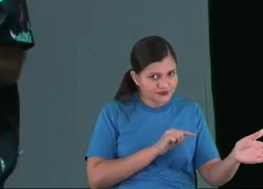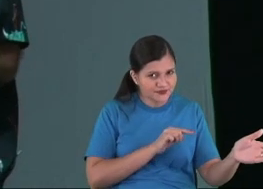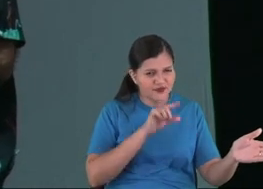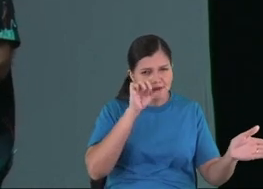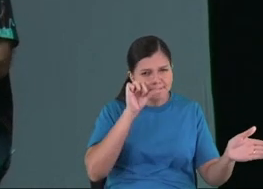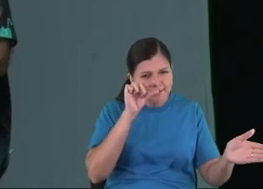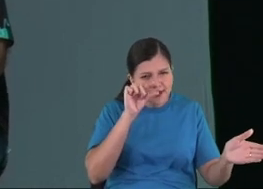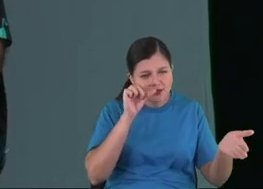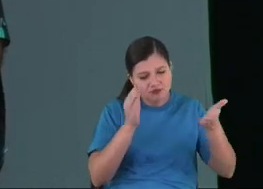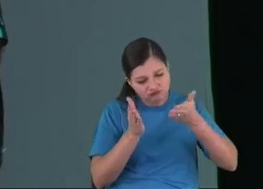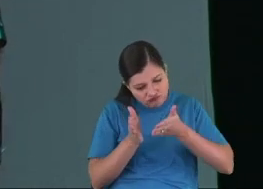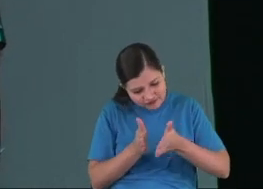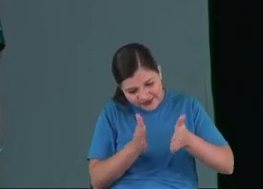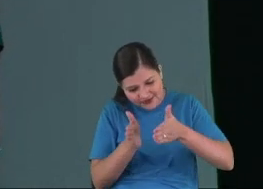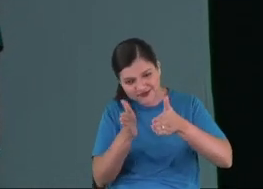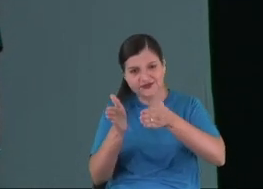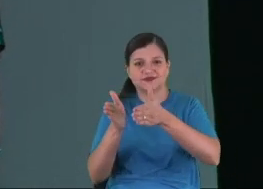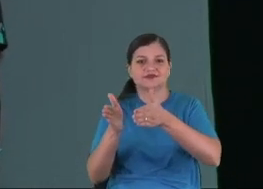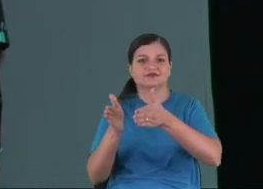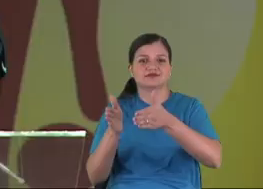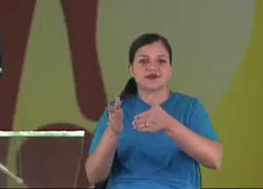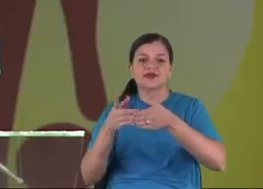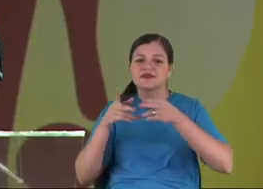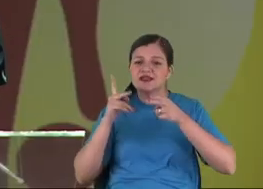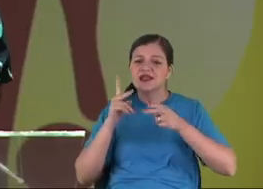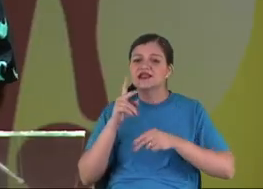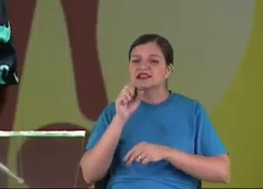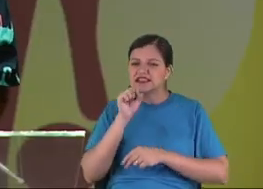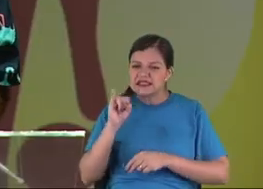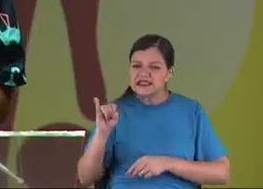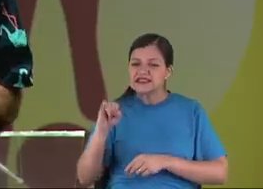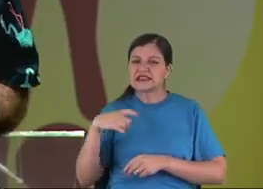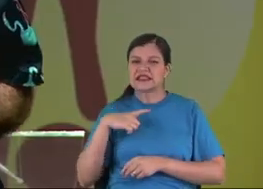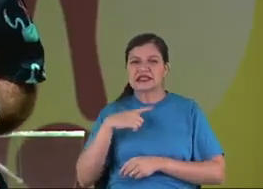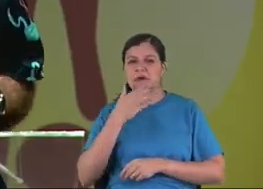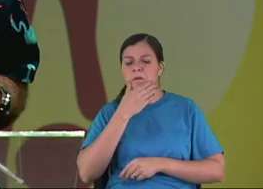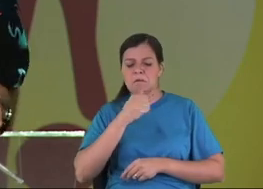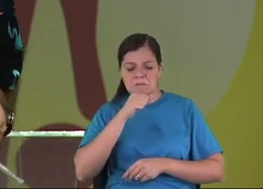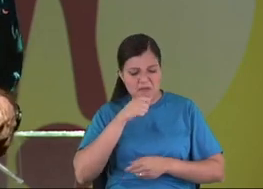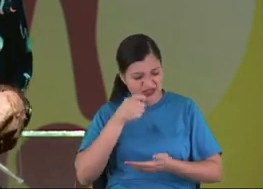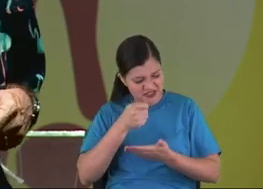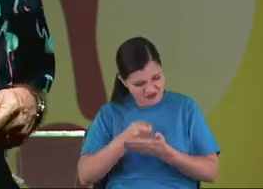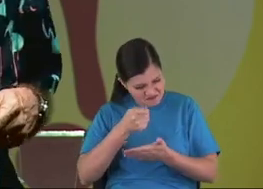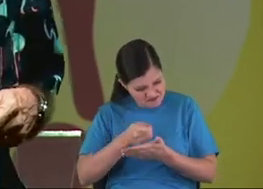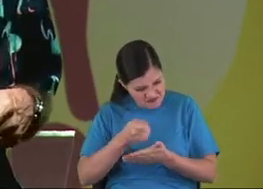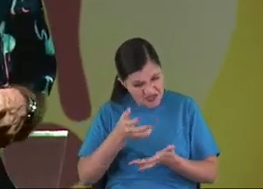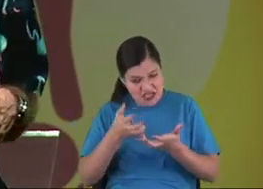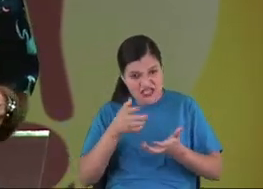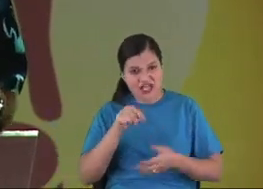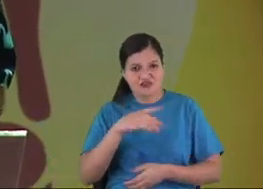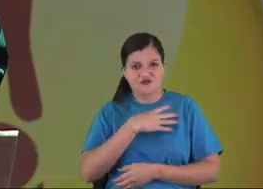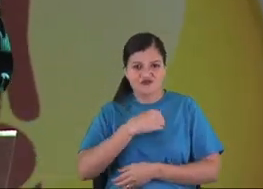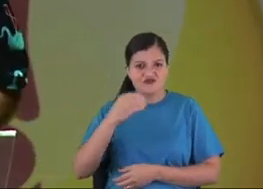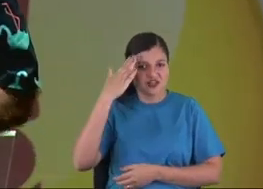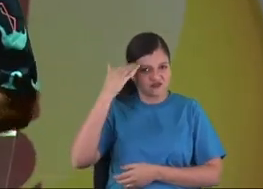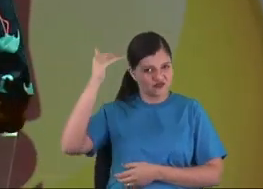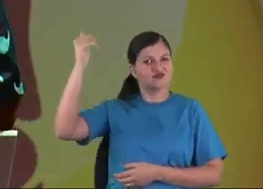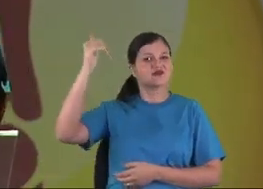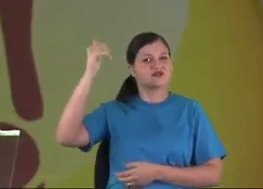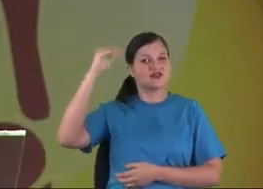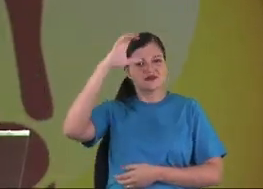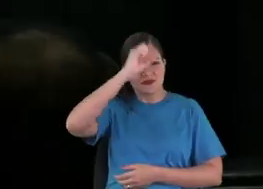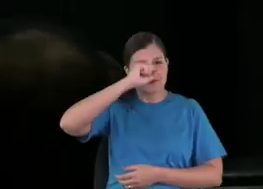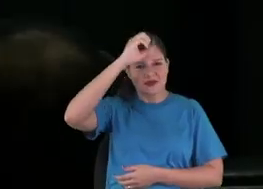muito pequeno. Principalmente quando eu tenho um pai como você, interessado no sucesso, no